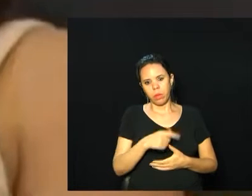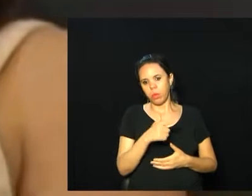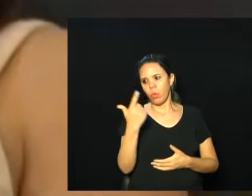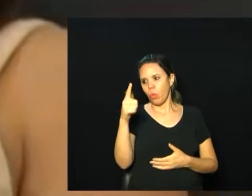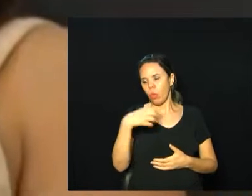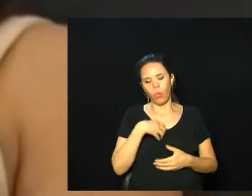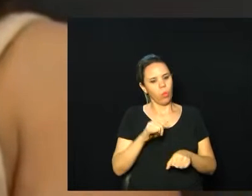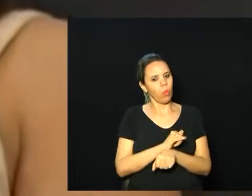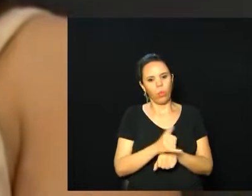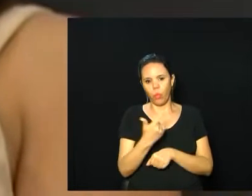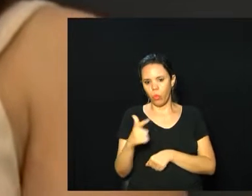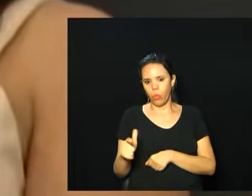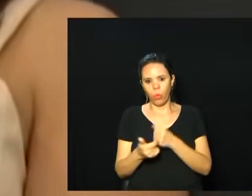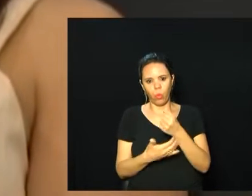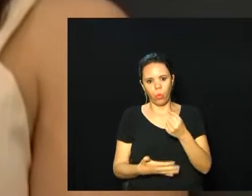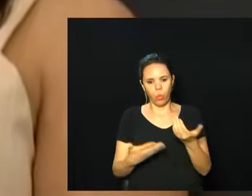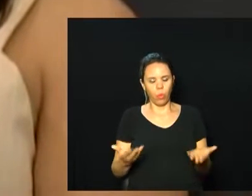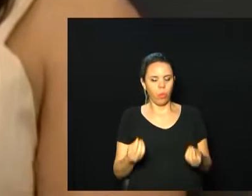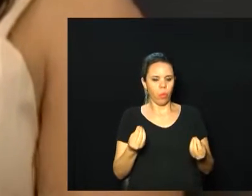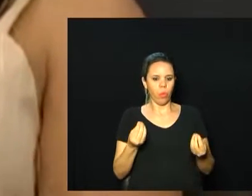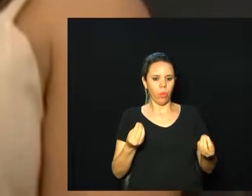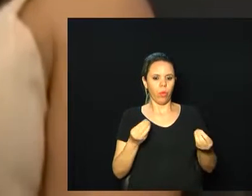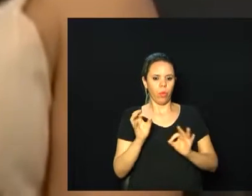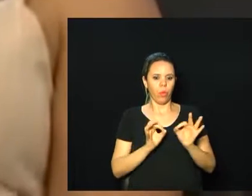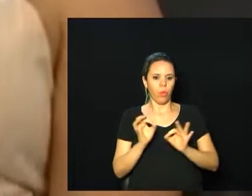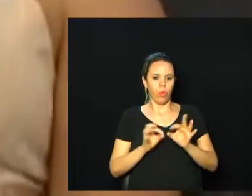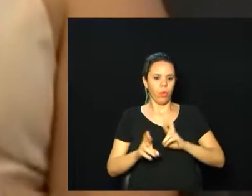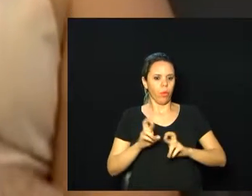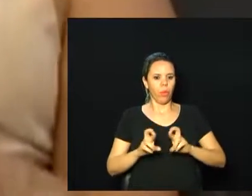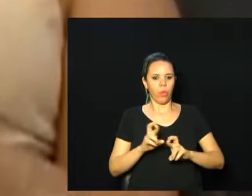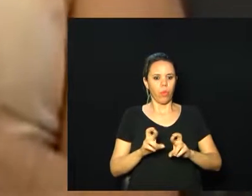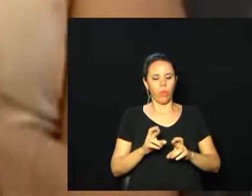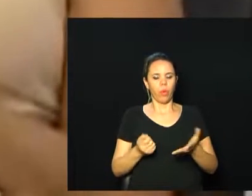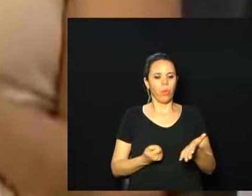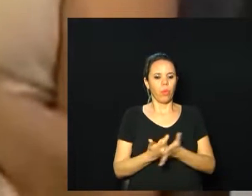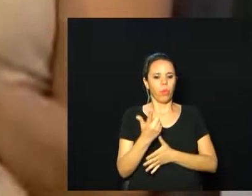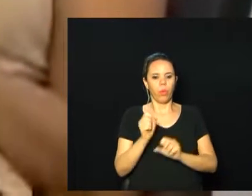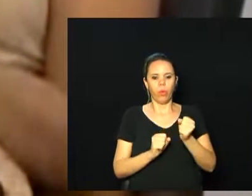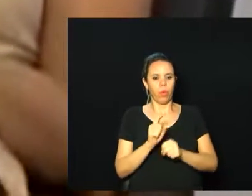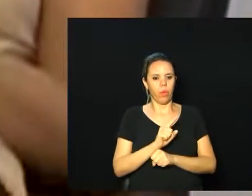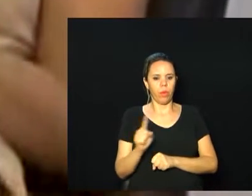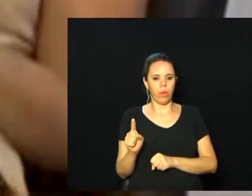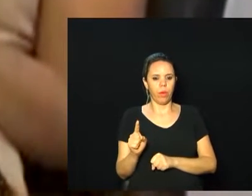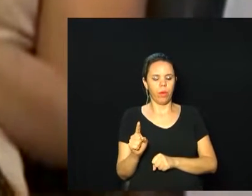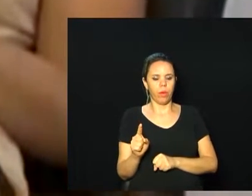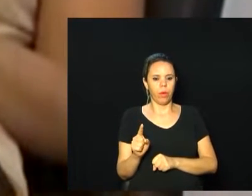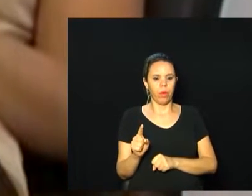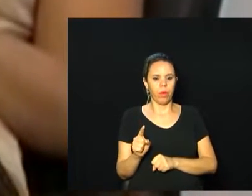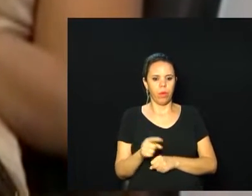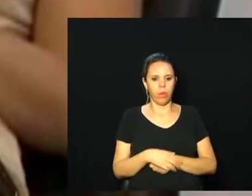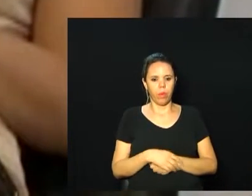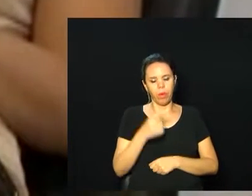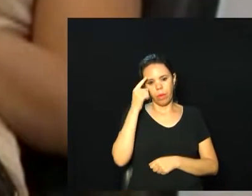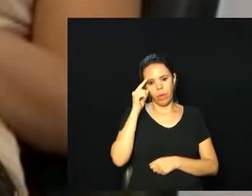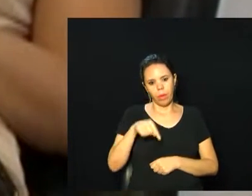outra alternativa para o sangue, né? Não tem como a gente produzir em laboratório ou comprar de uma indústria. Então, a